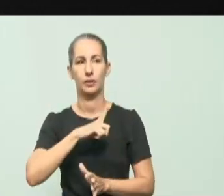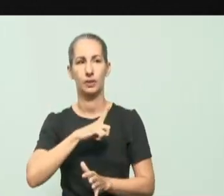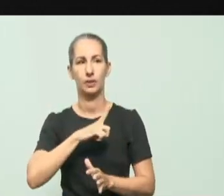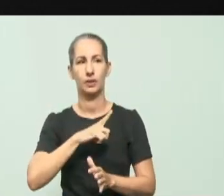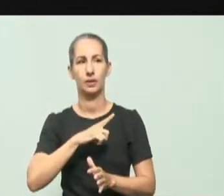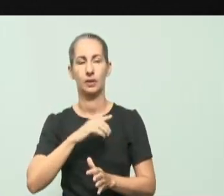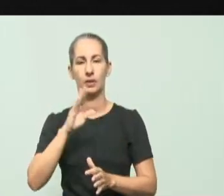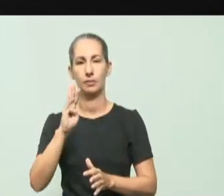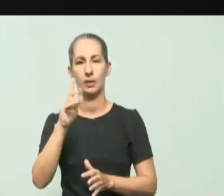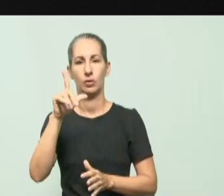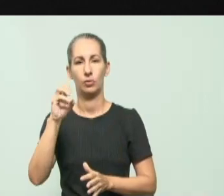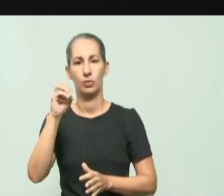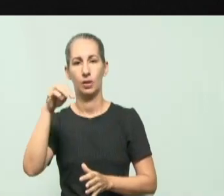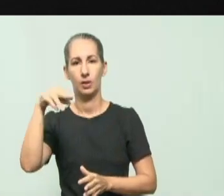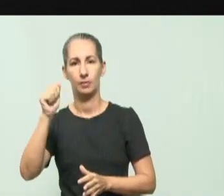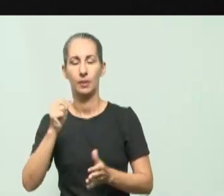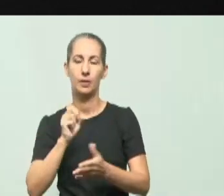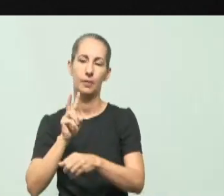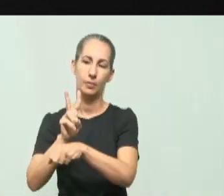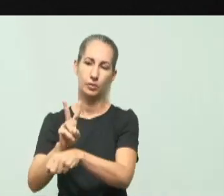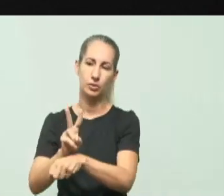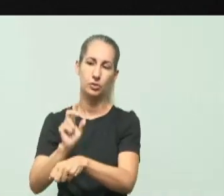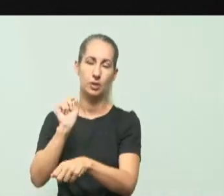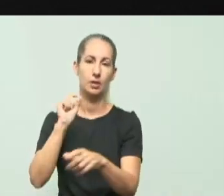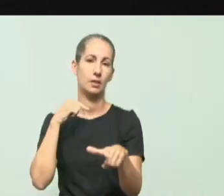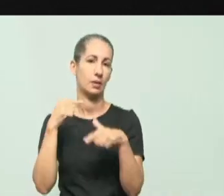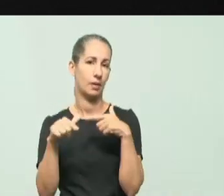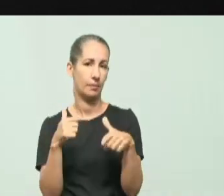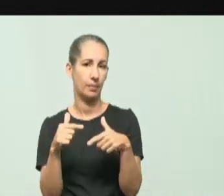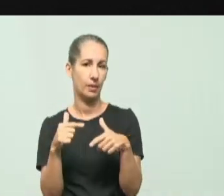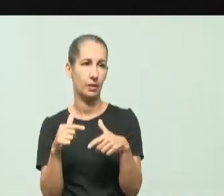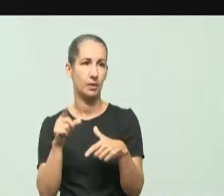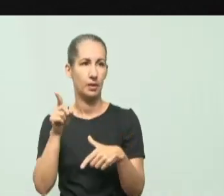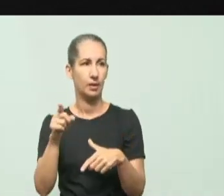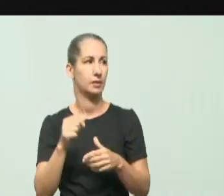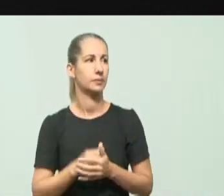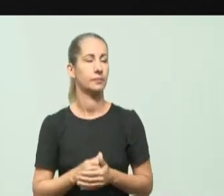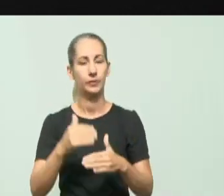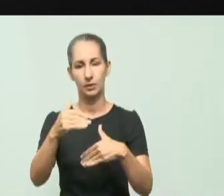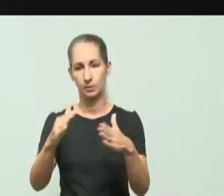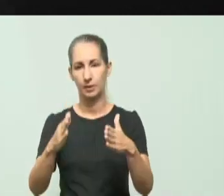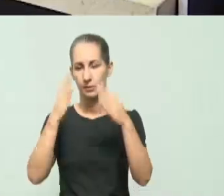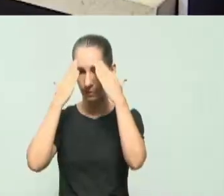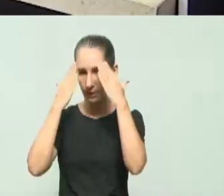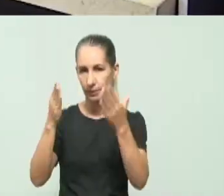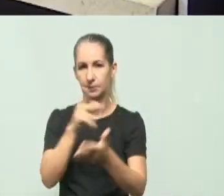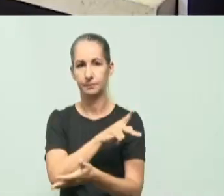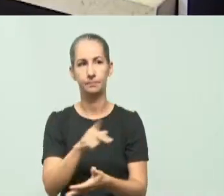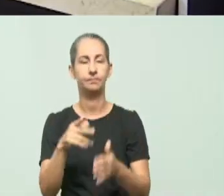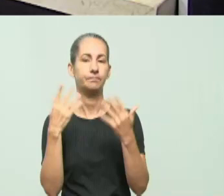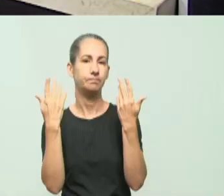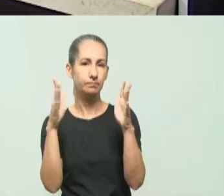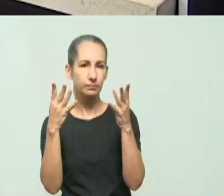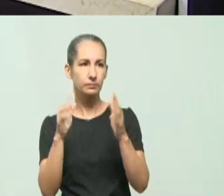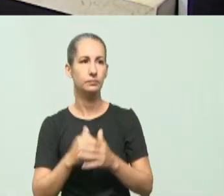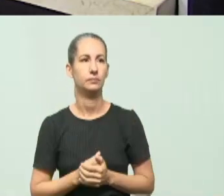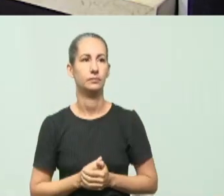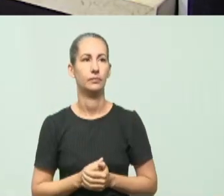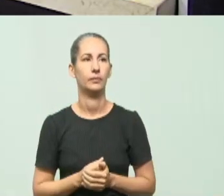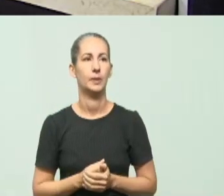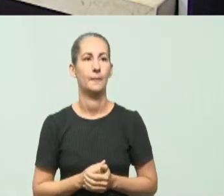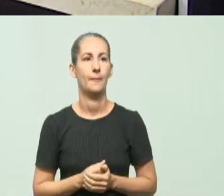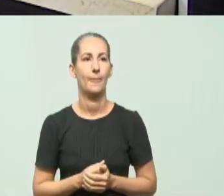o Beco da Lama, para poder proteger quem trabalha, quem resiste dentro desse espaço. Obrigada, presidente. Quero parabenizar a vereadora